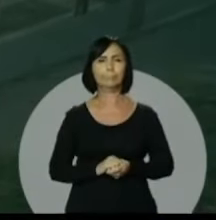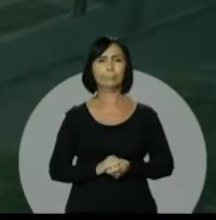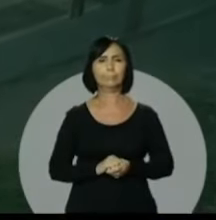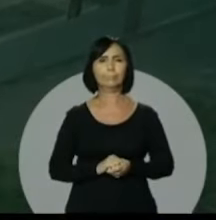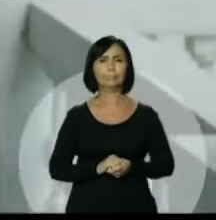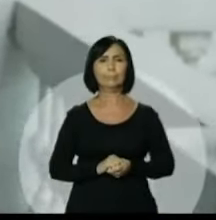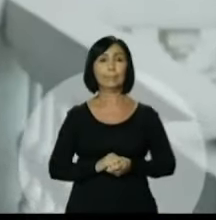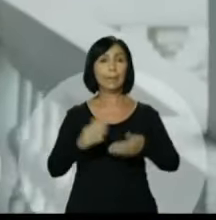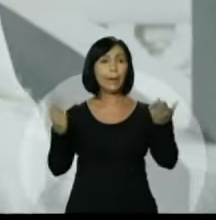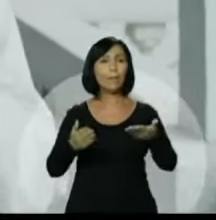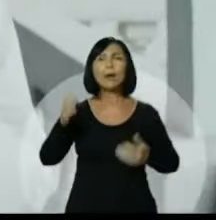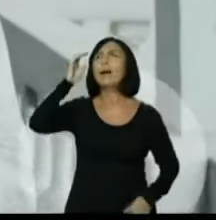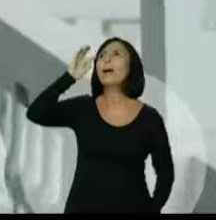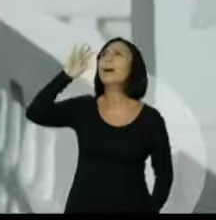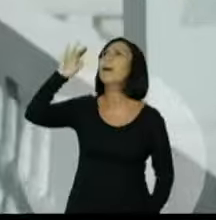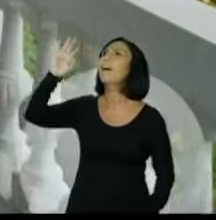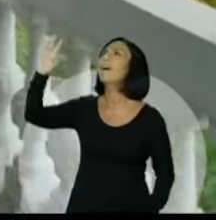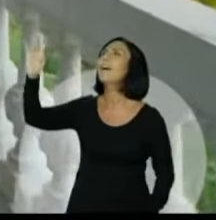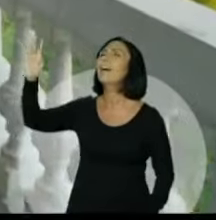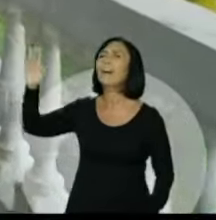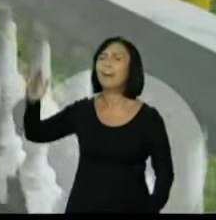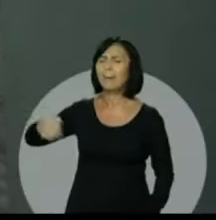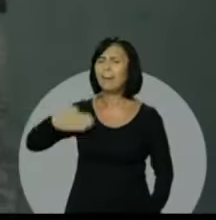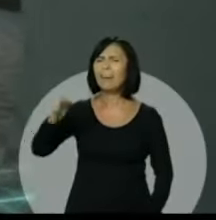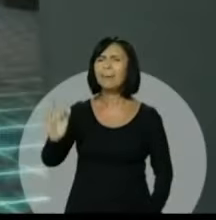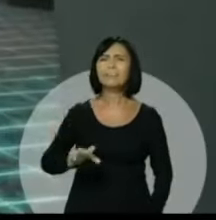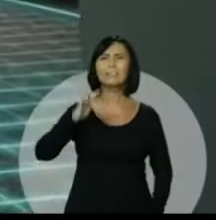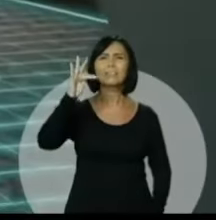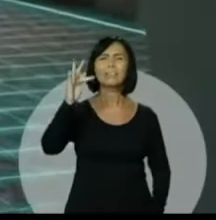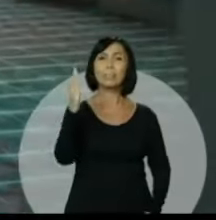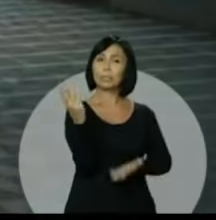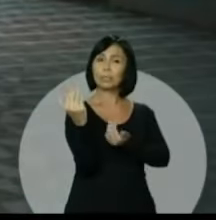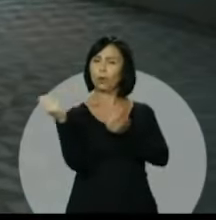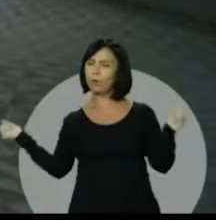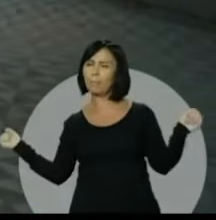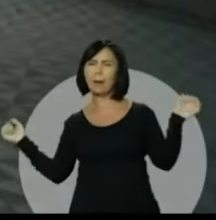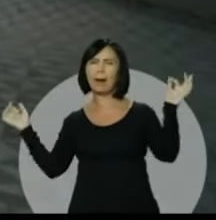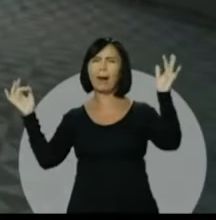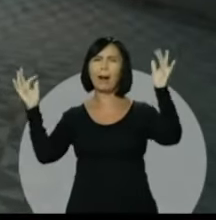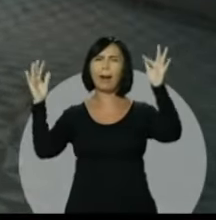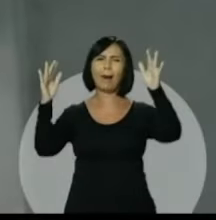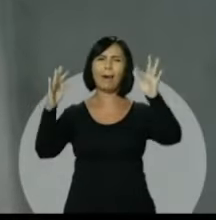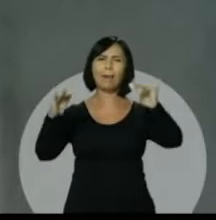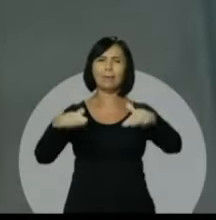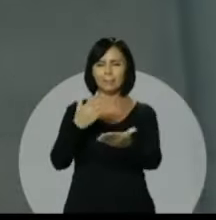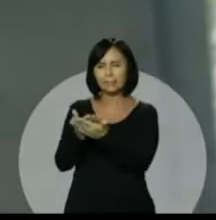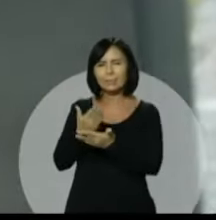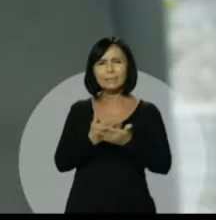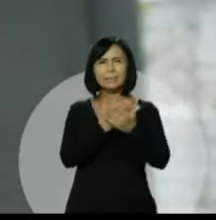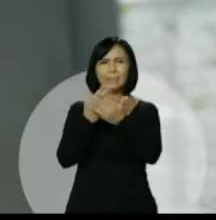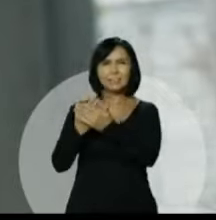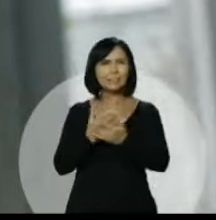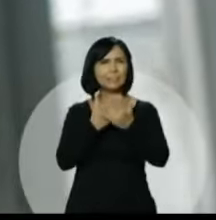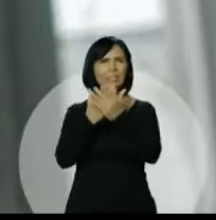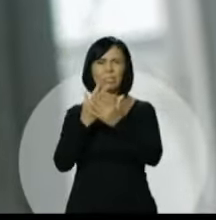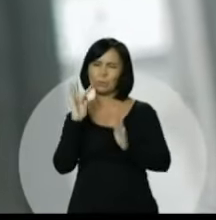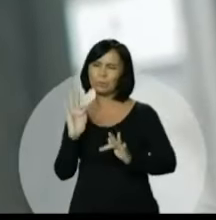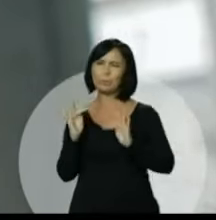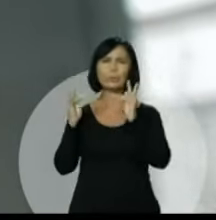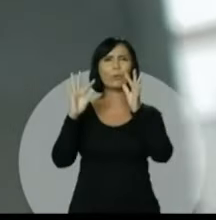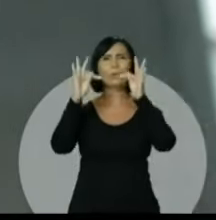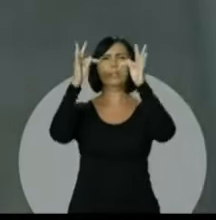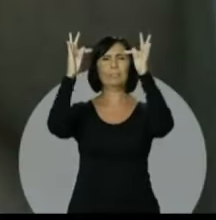Aqui, eu já consigo ver o futuro. Consigo ver milhares de jovens. Abrindo as portas para novos mundos